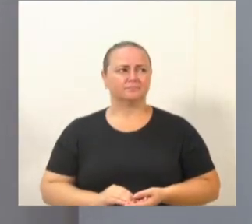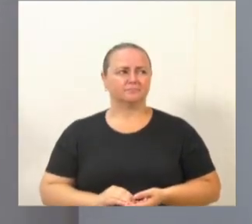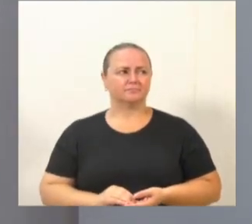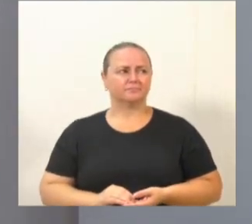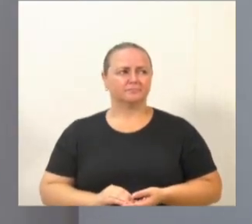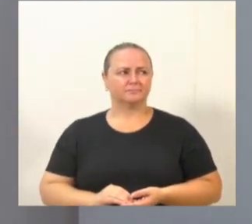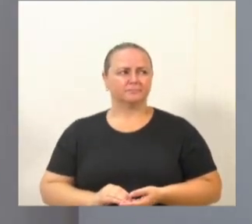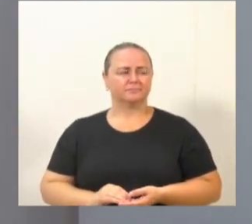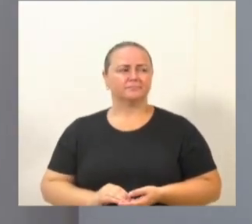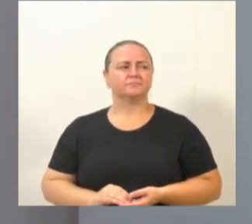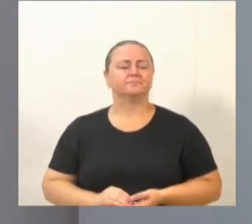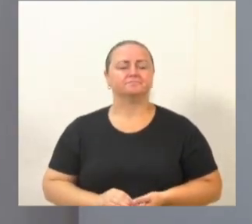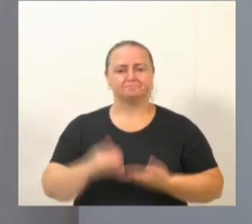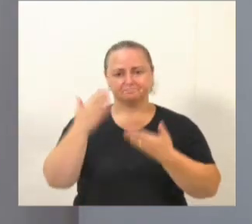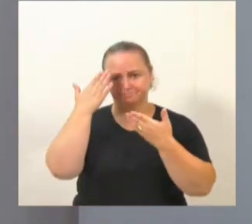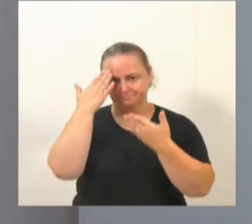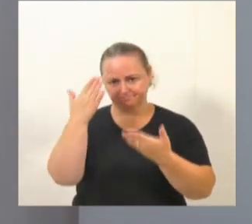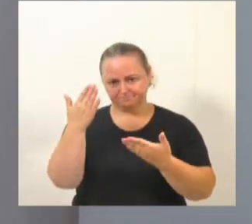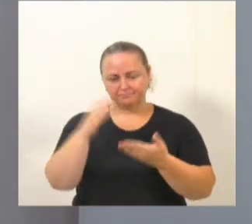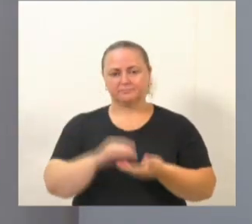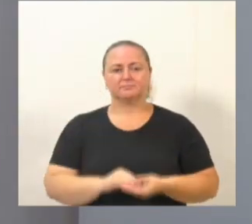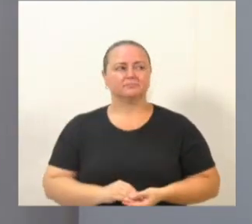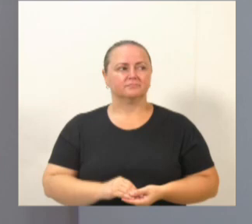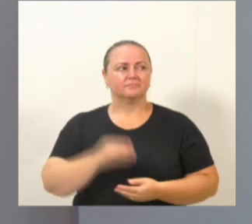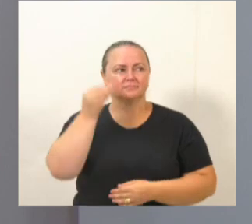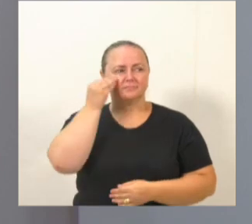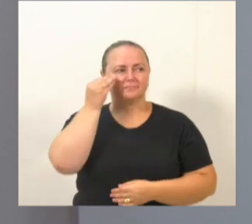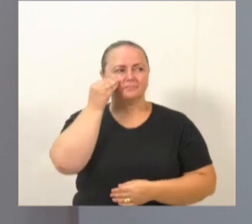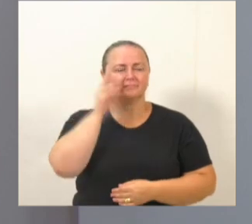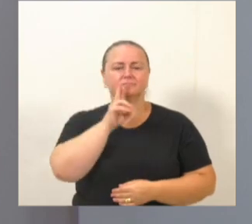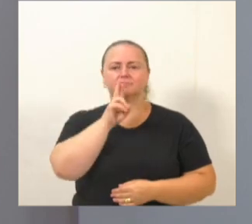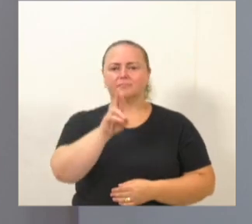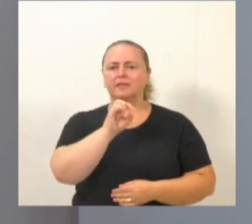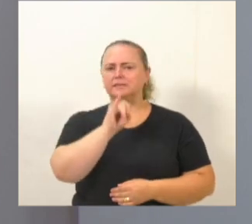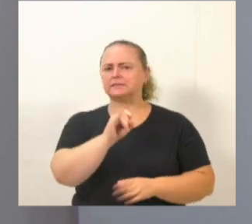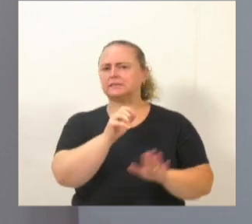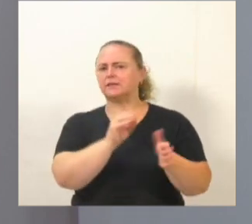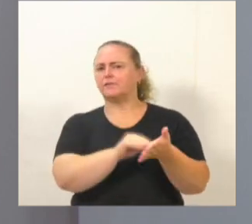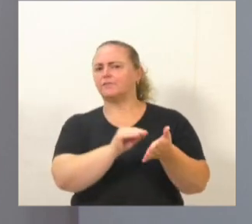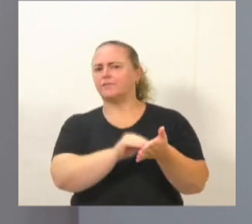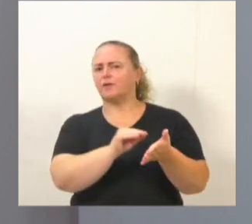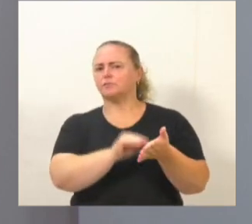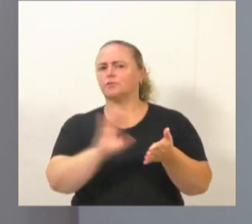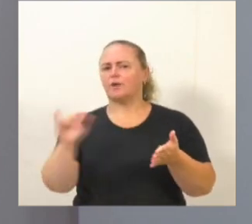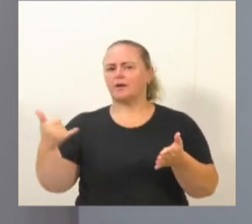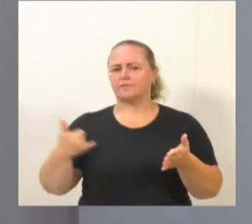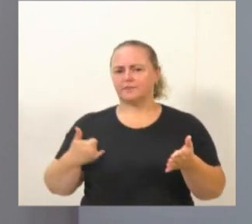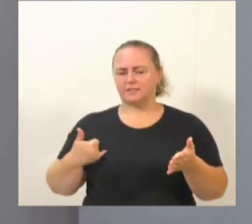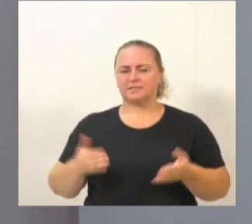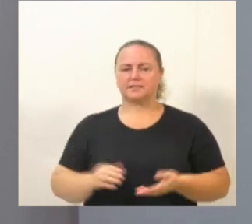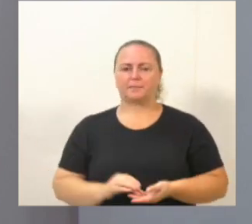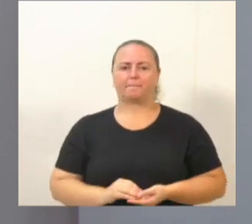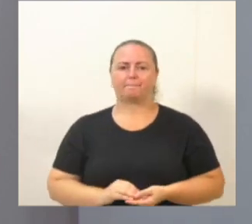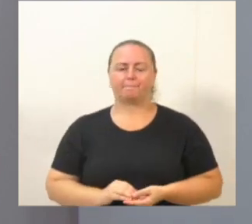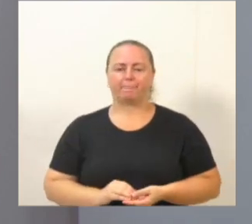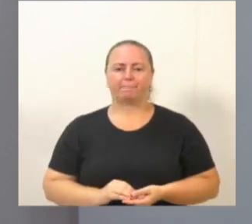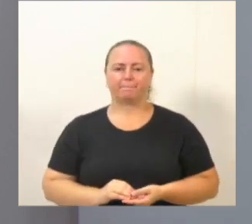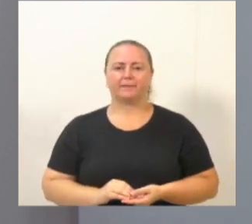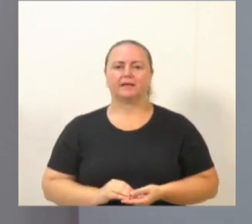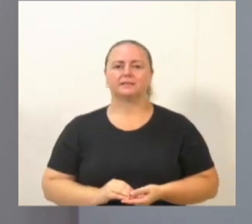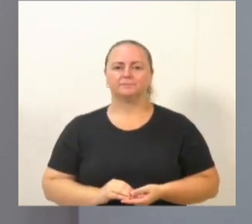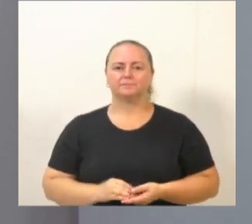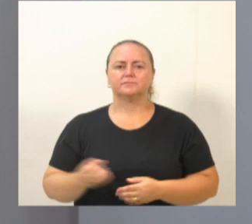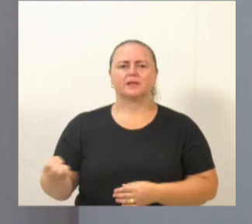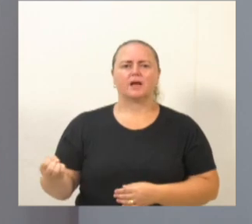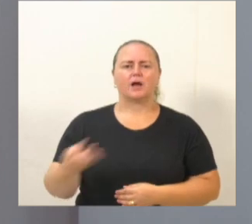Obrigado, vereador. Bom, vou tentar listar todas aqui, e o senhor me cobra todas que por acaso faltarem. A questão do novo cronograma